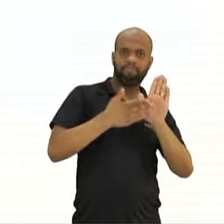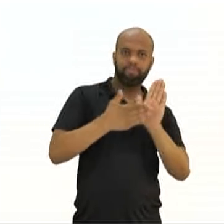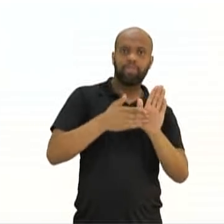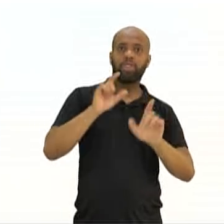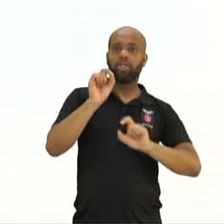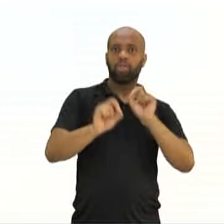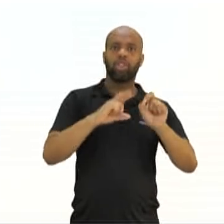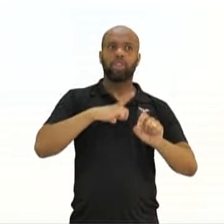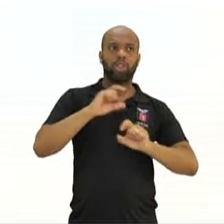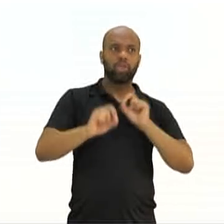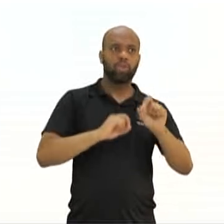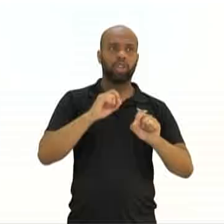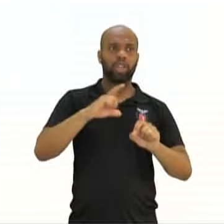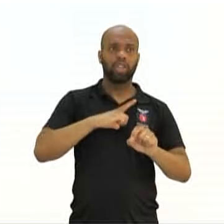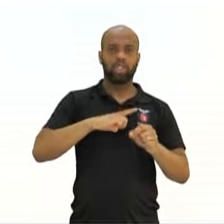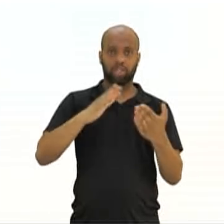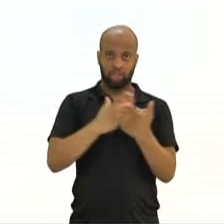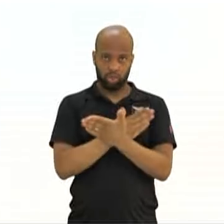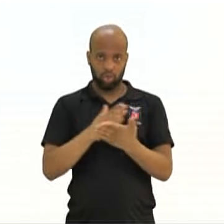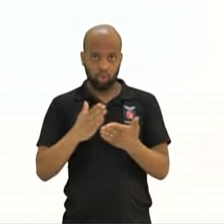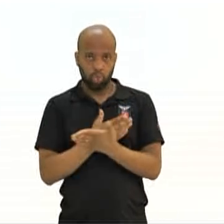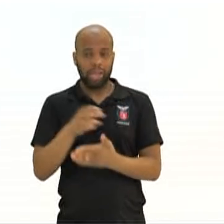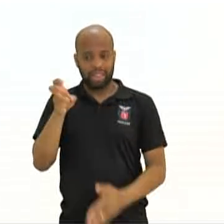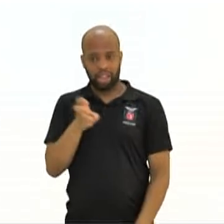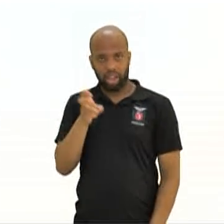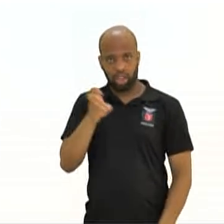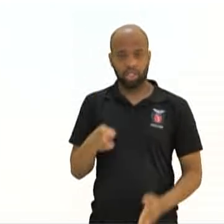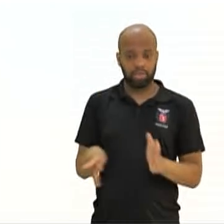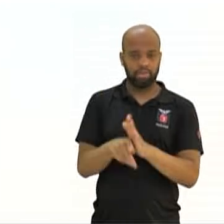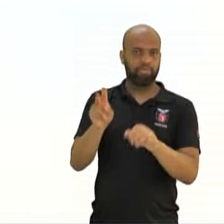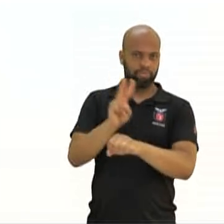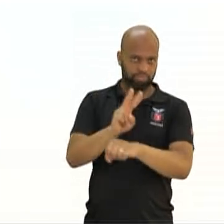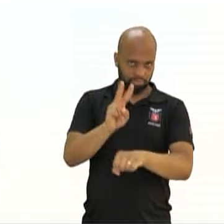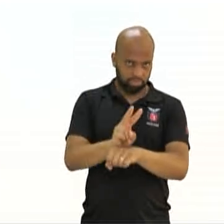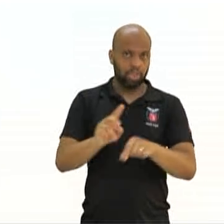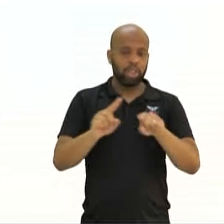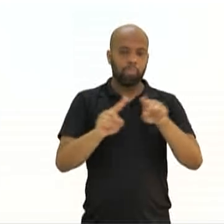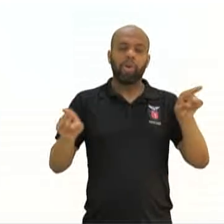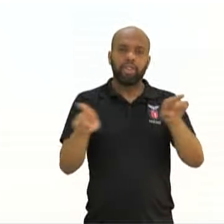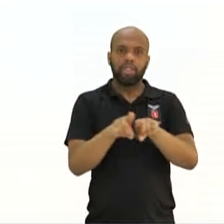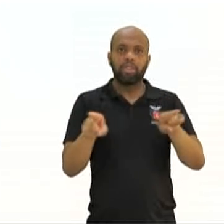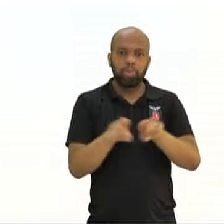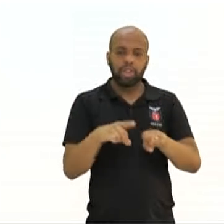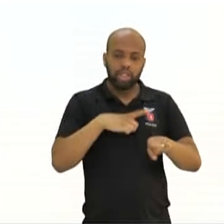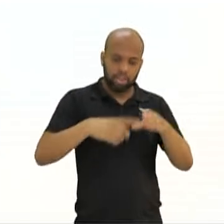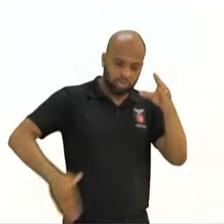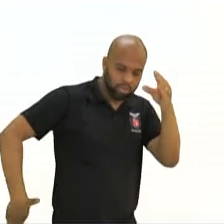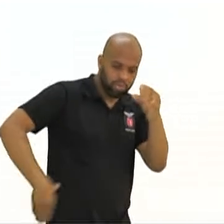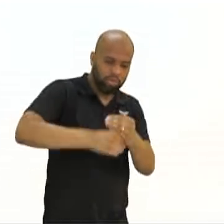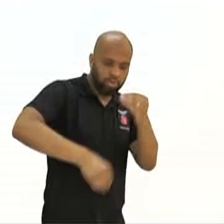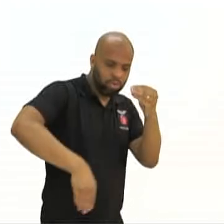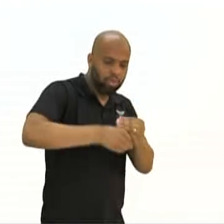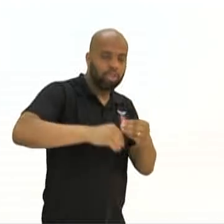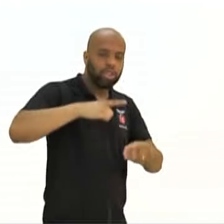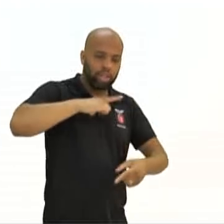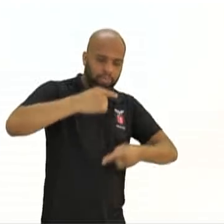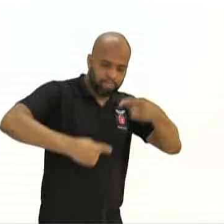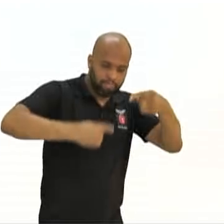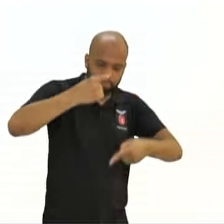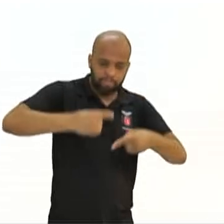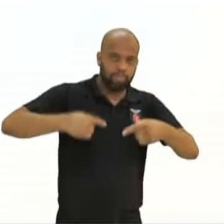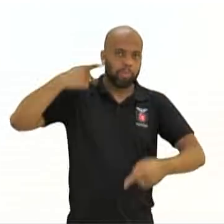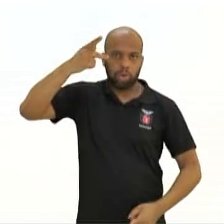de uma tarifa aduaneira efetivamente protecionista. Ao mesmo tempo e complementarmente, a política fiscal